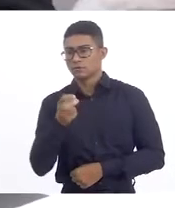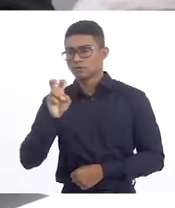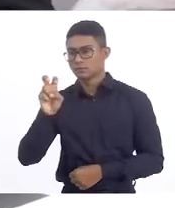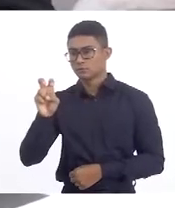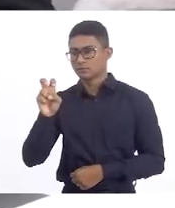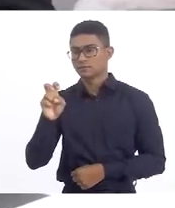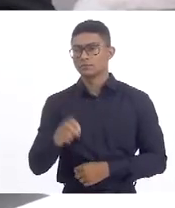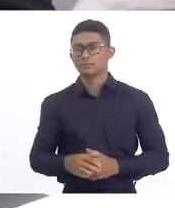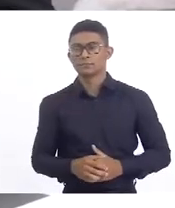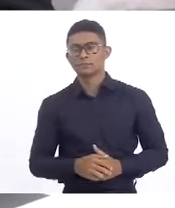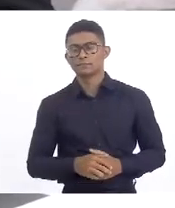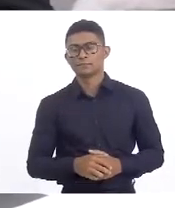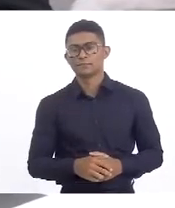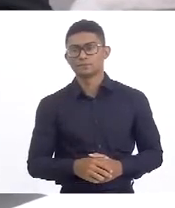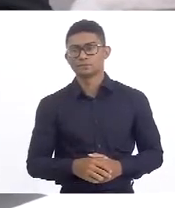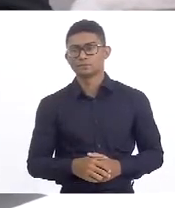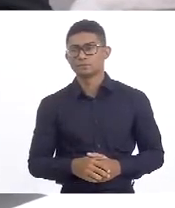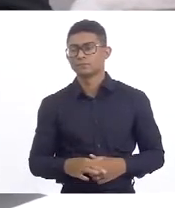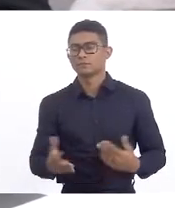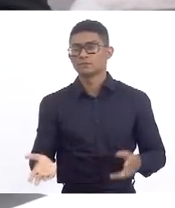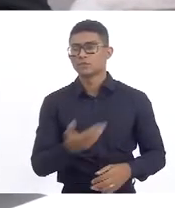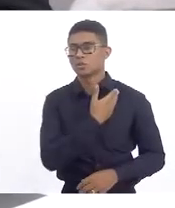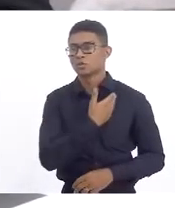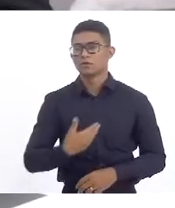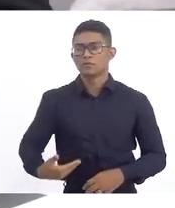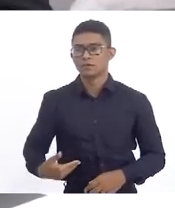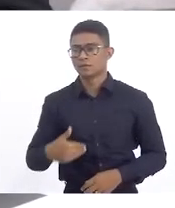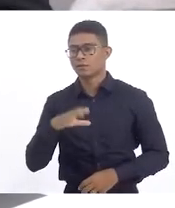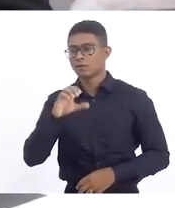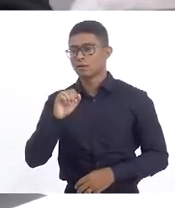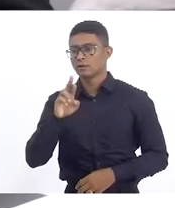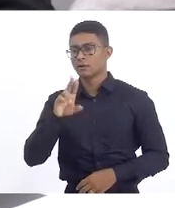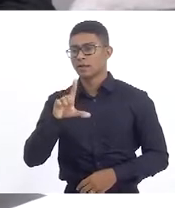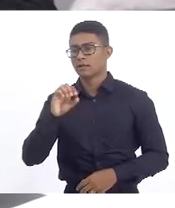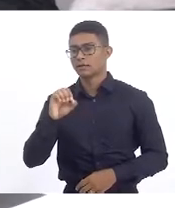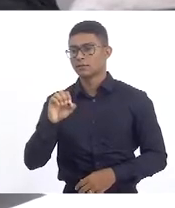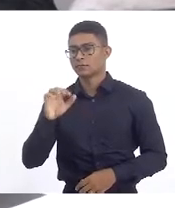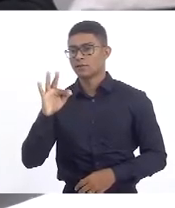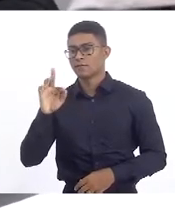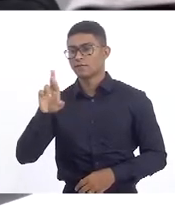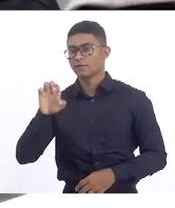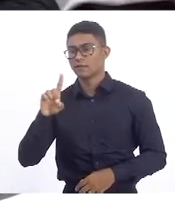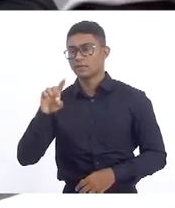1965, no governo de Carlos Frederico Werneck de Lacerda.